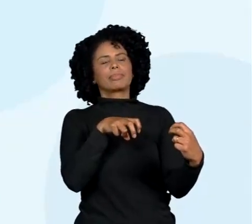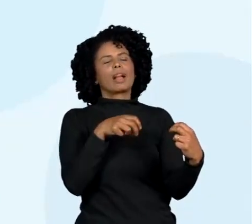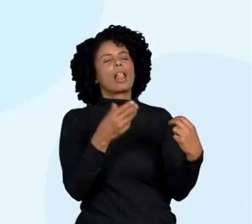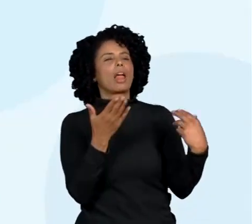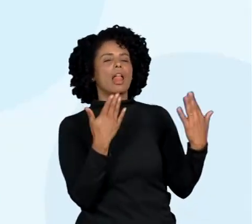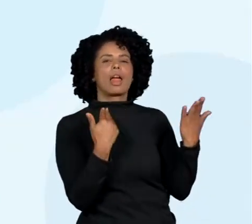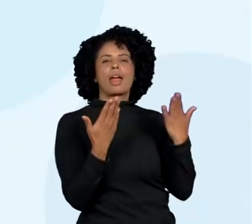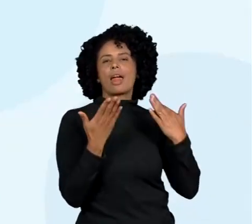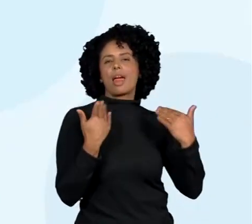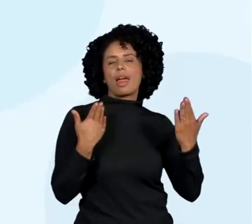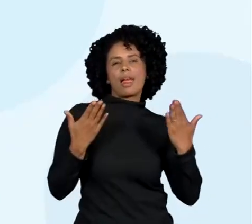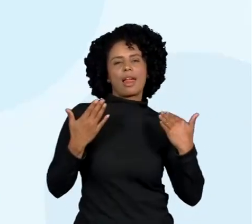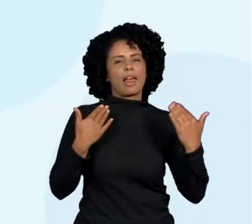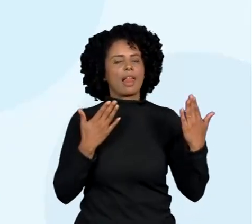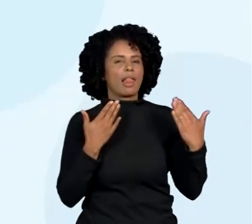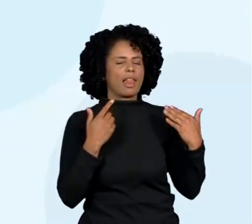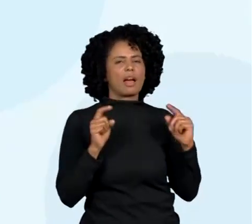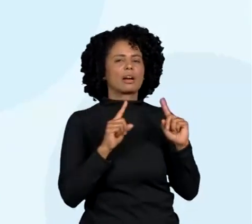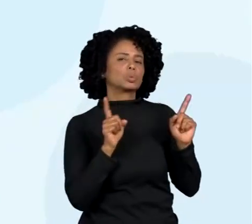estão conversando o quê?